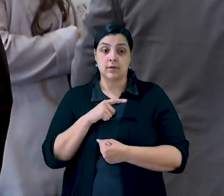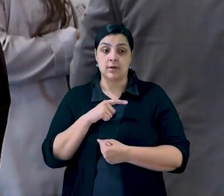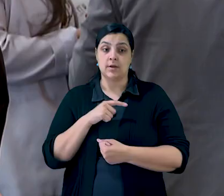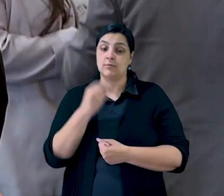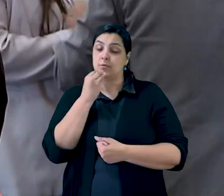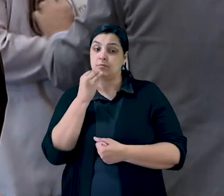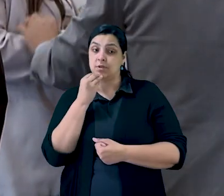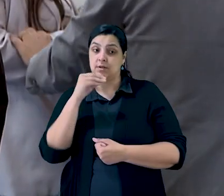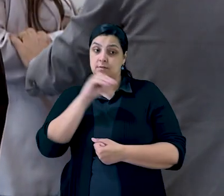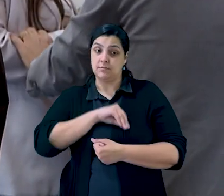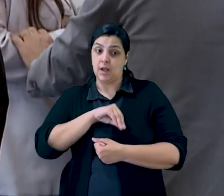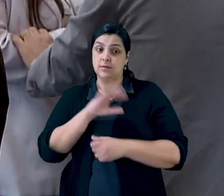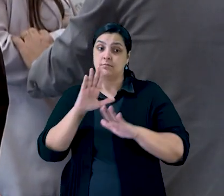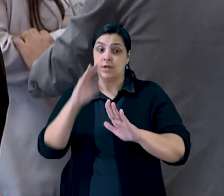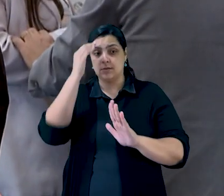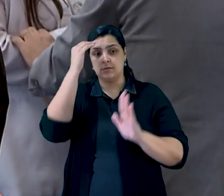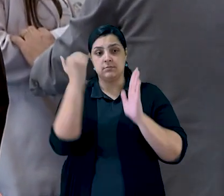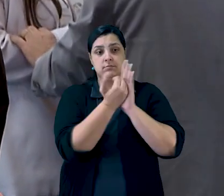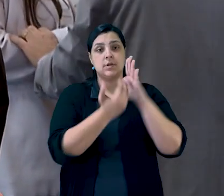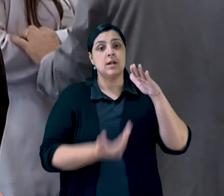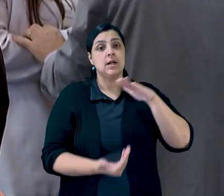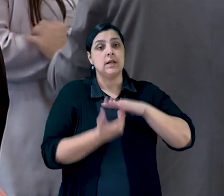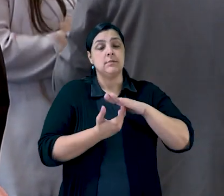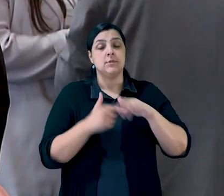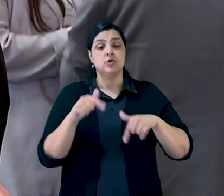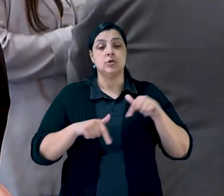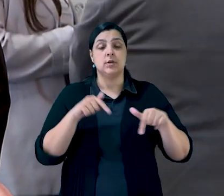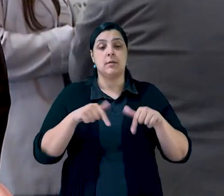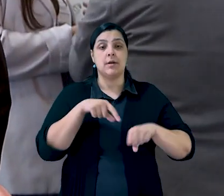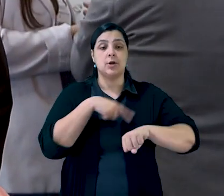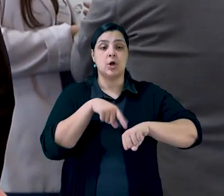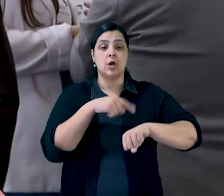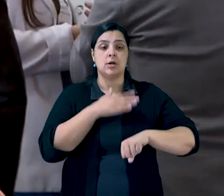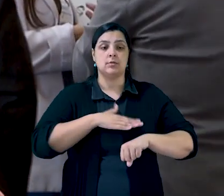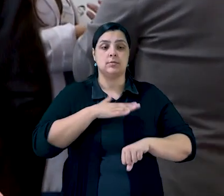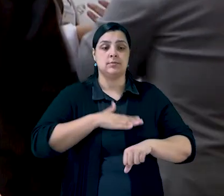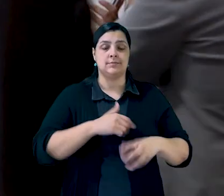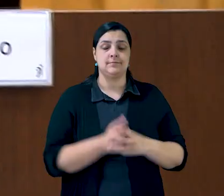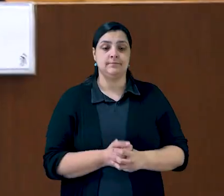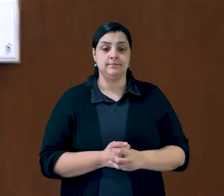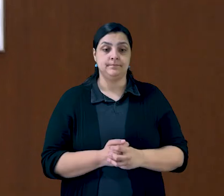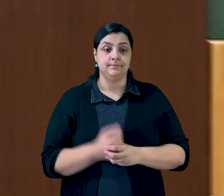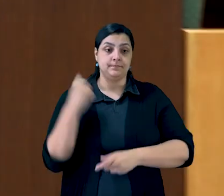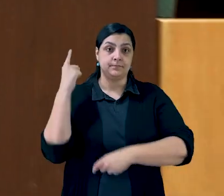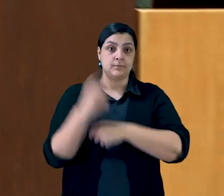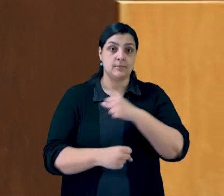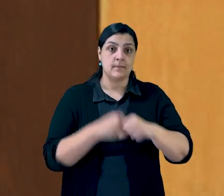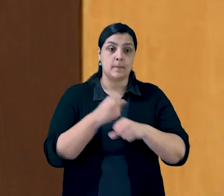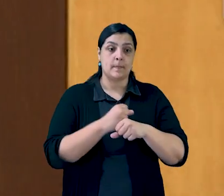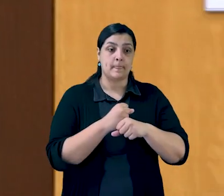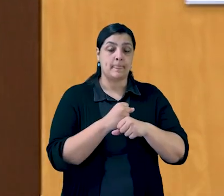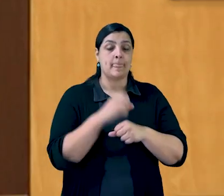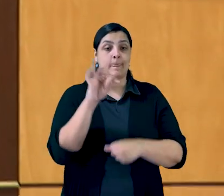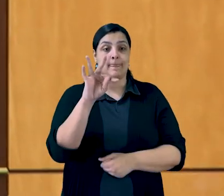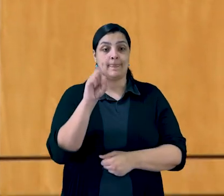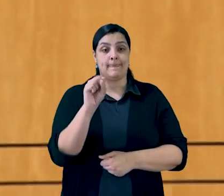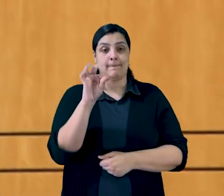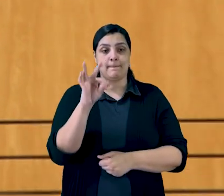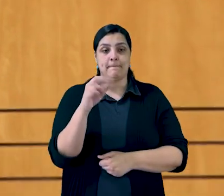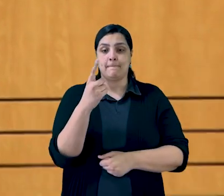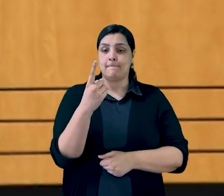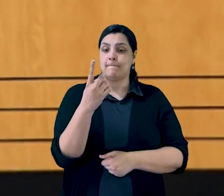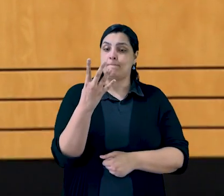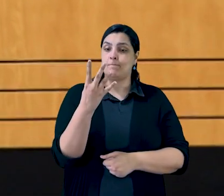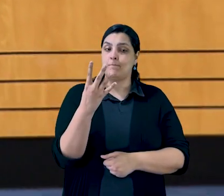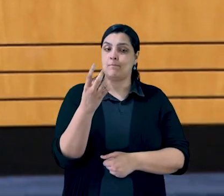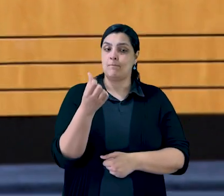a possibilidade de ganhar mais, mas respeitando dentro do limite da jornada de trabalho e os descansos dele. Em um ano, foram localizados no